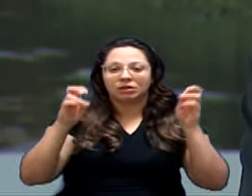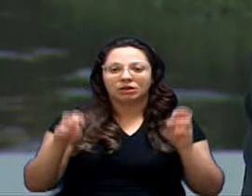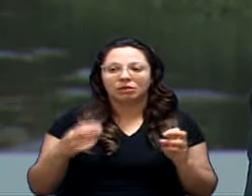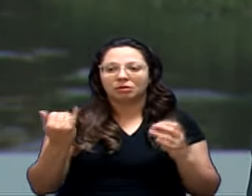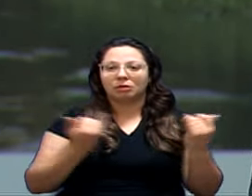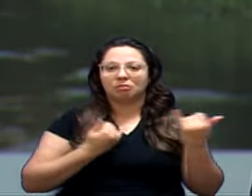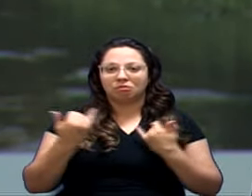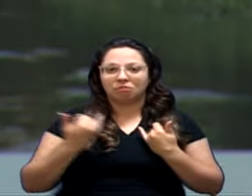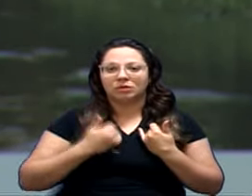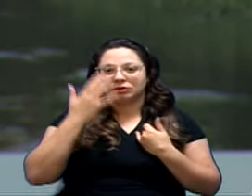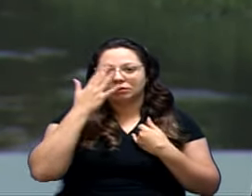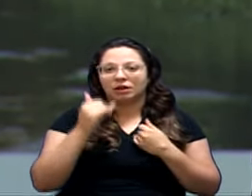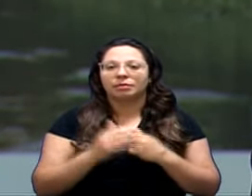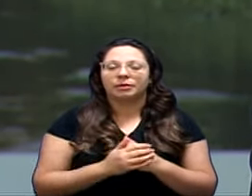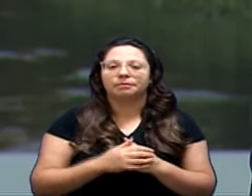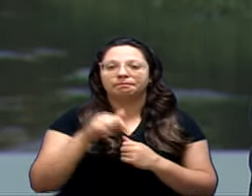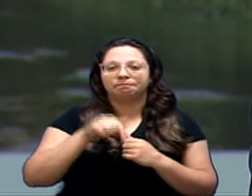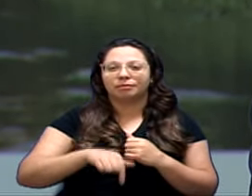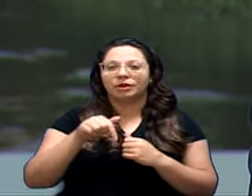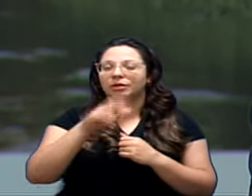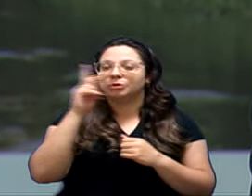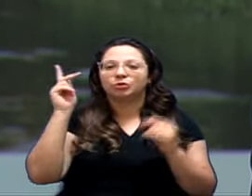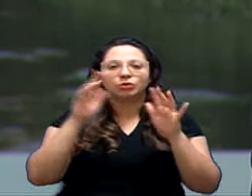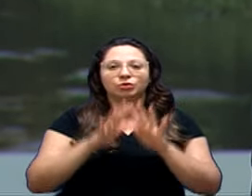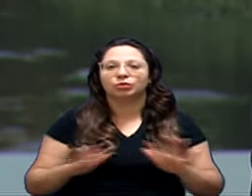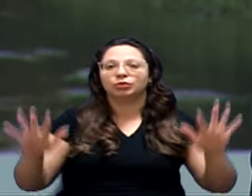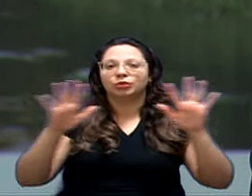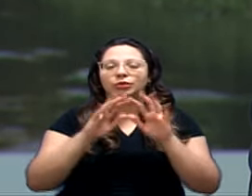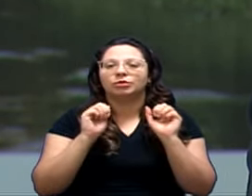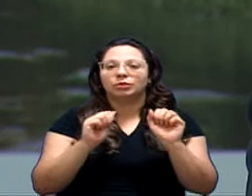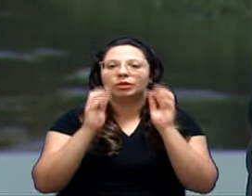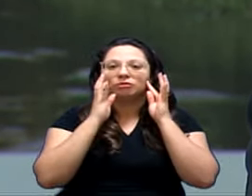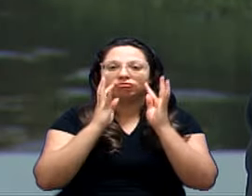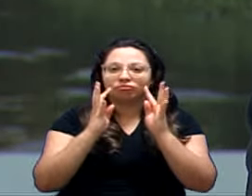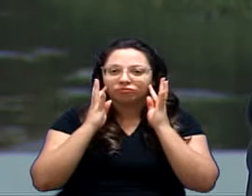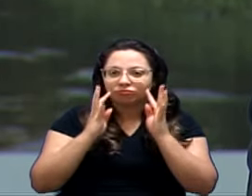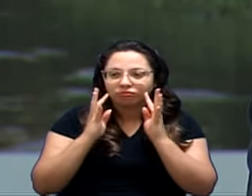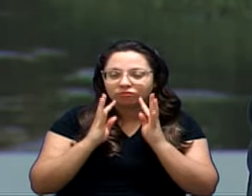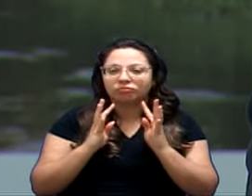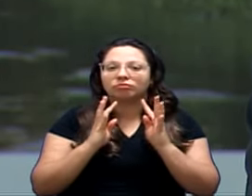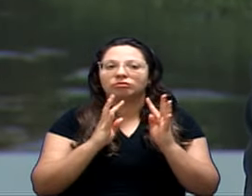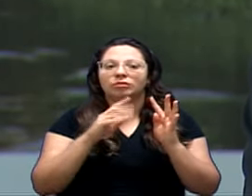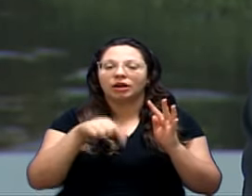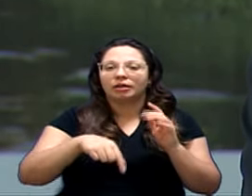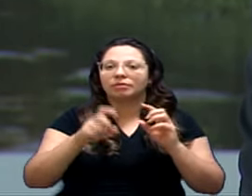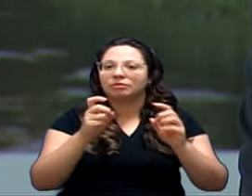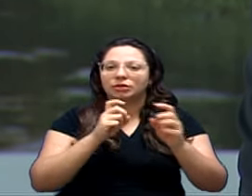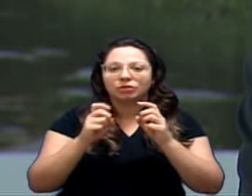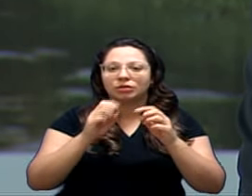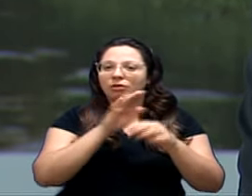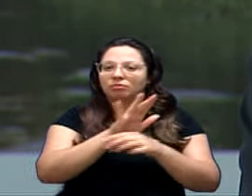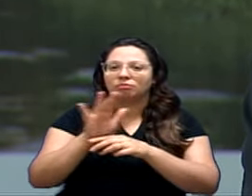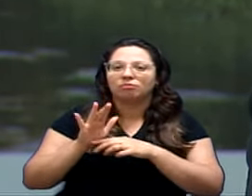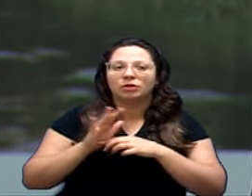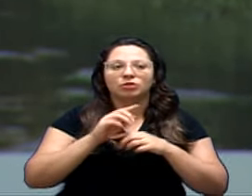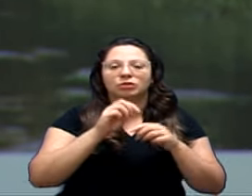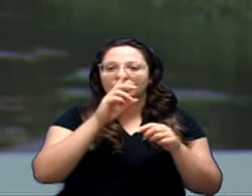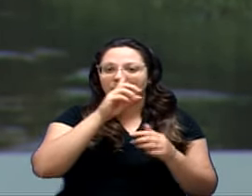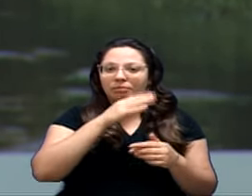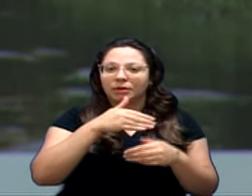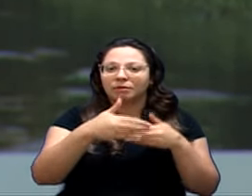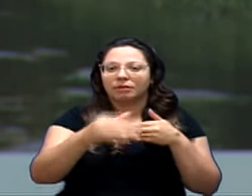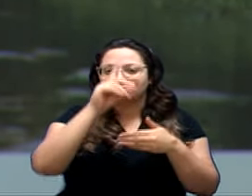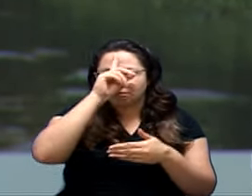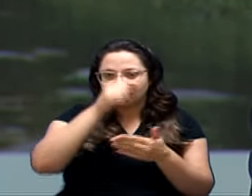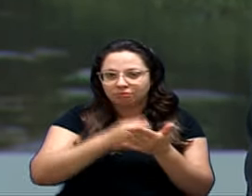Em uma audiência pública todos t o direito de serem ouvidos O que é discutido aqui ajuda a mudar as decisões que afetam o